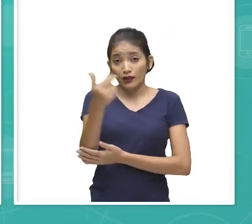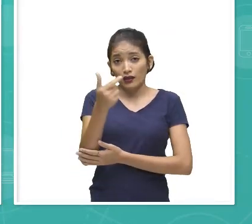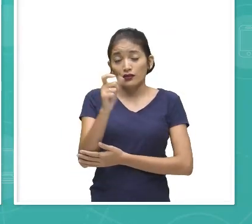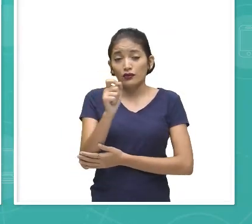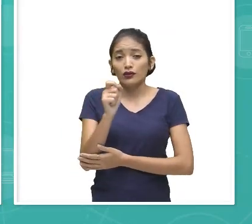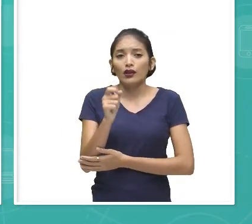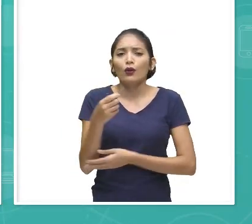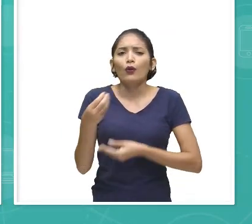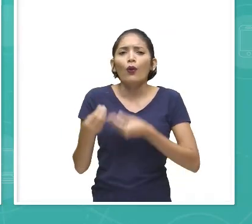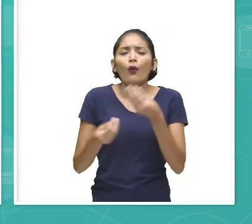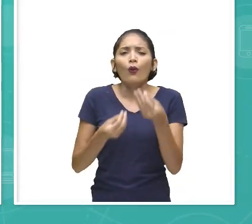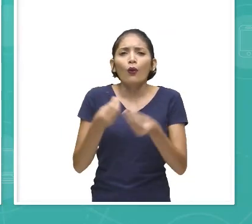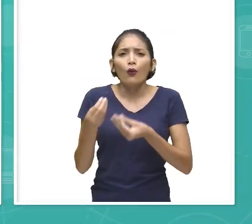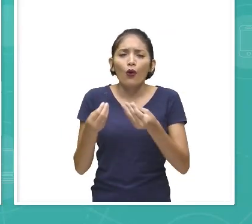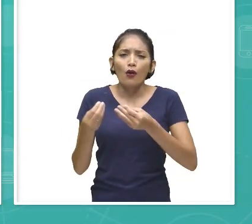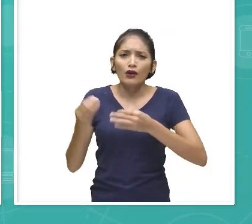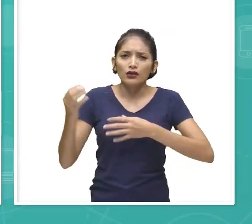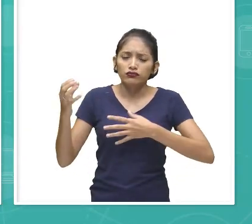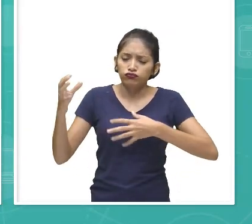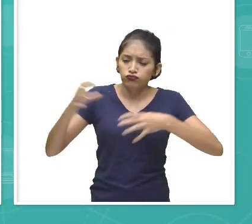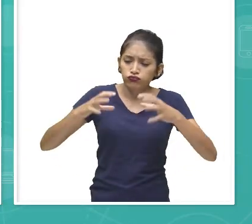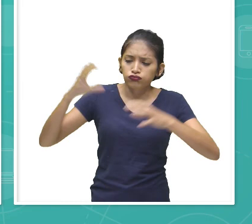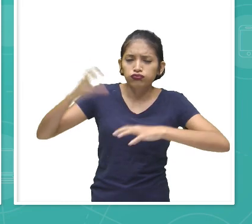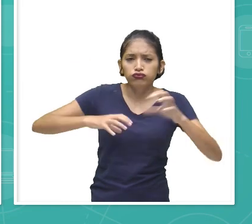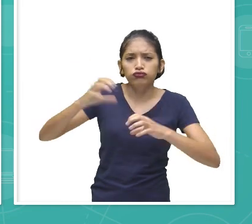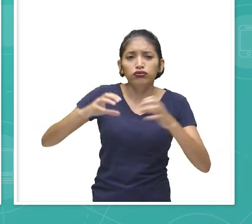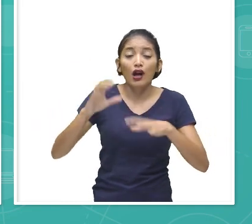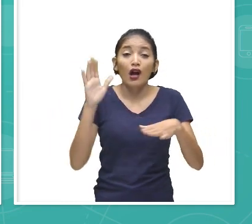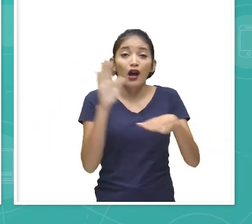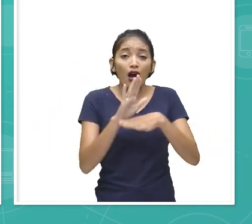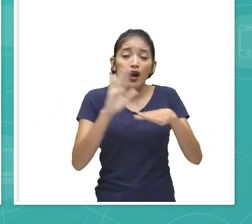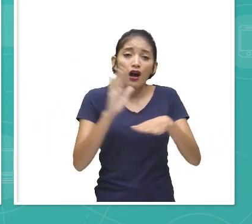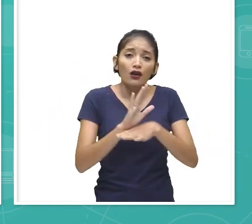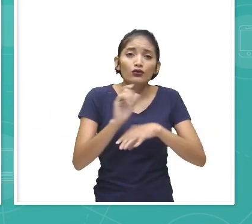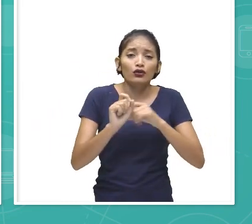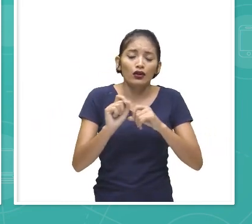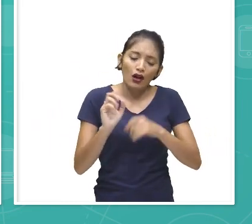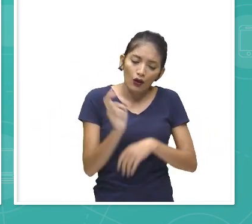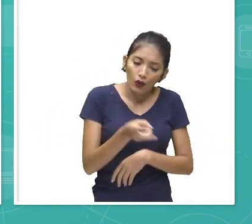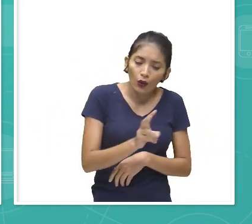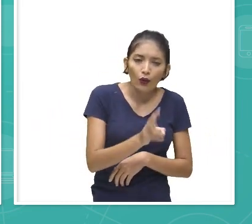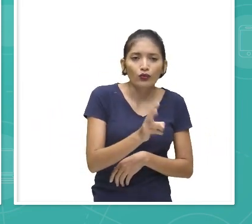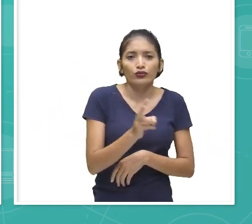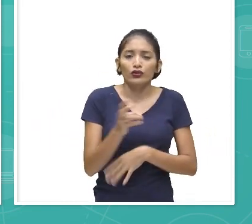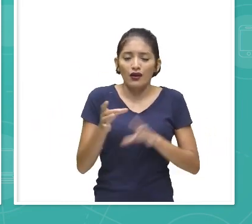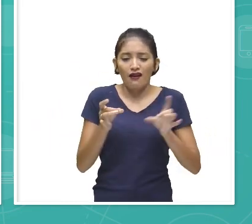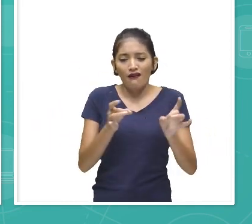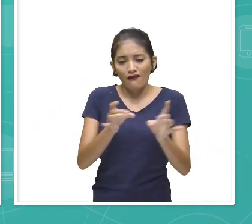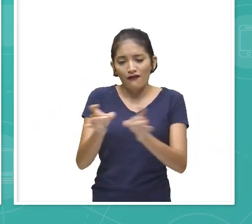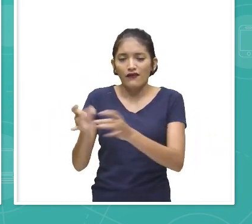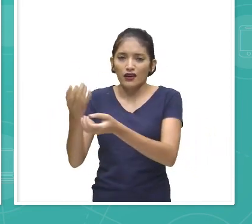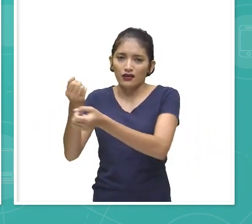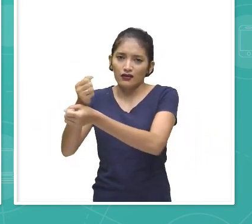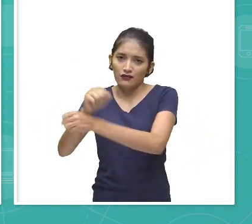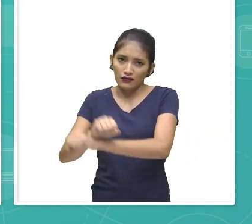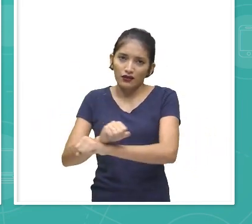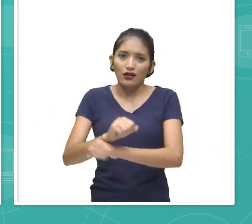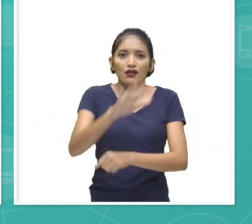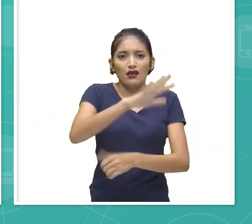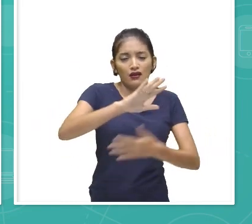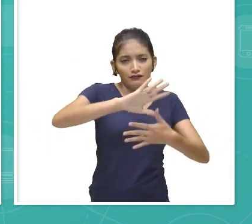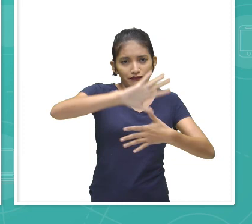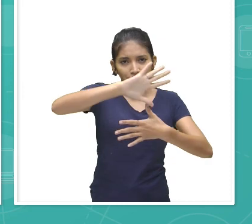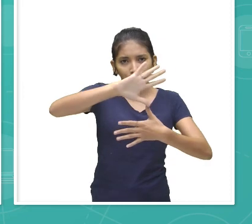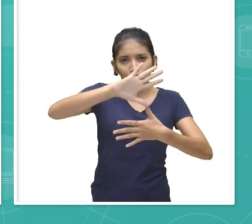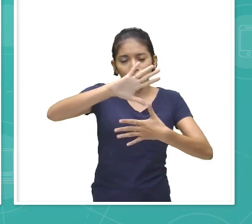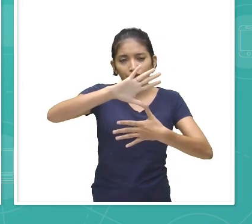os conflitos entre nações africanas contribuíram para a continuidade do tráfico negreiro na América? Como